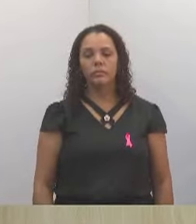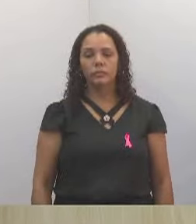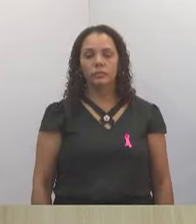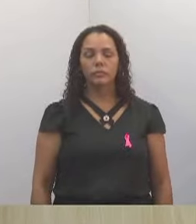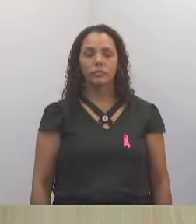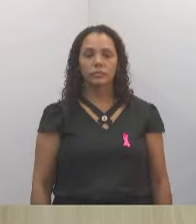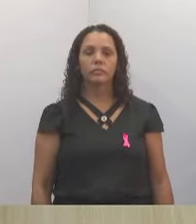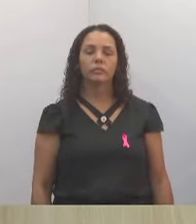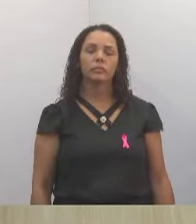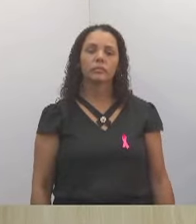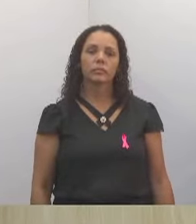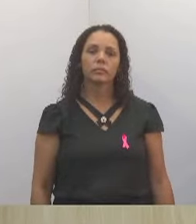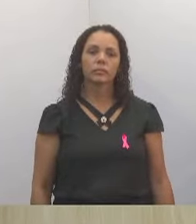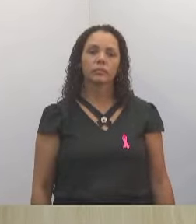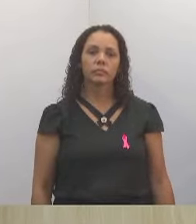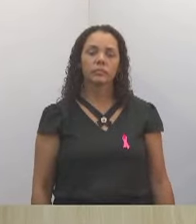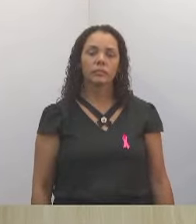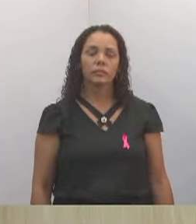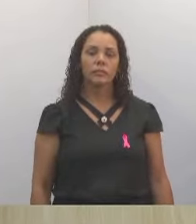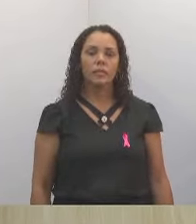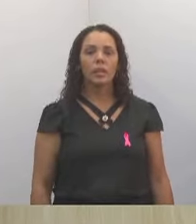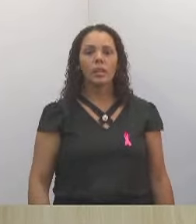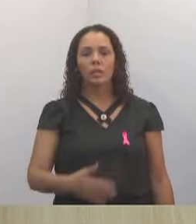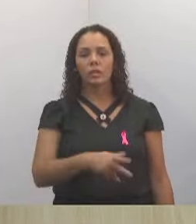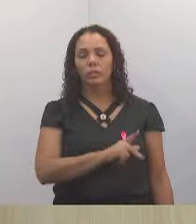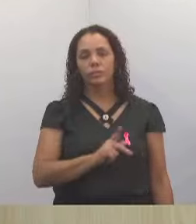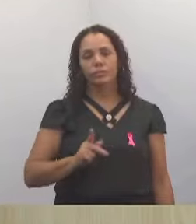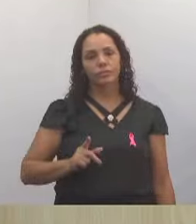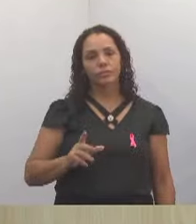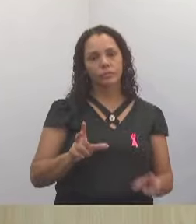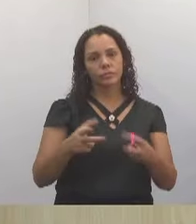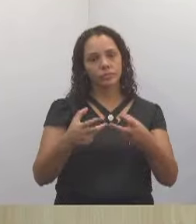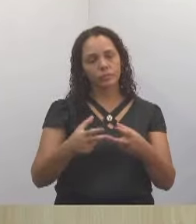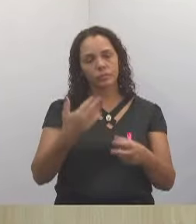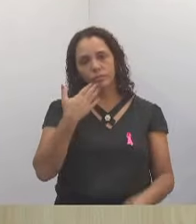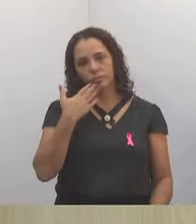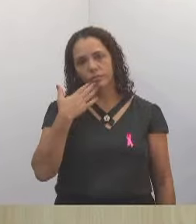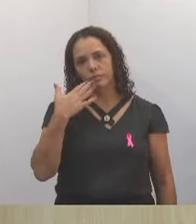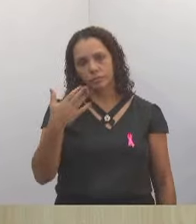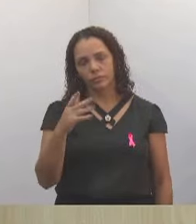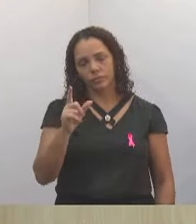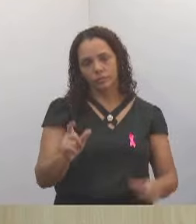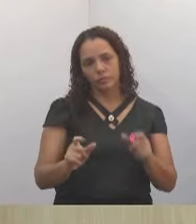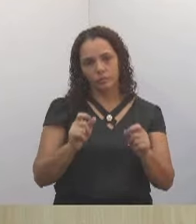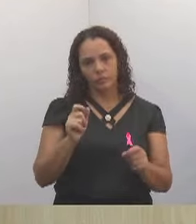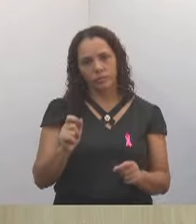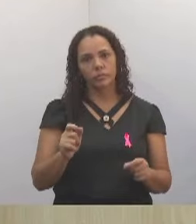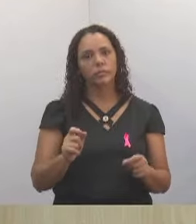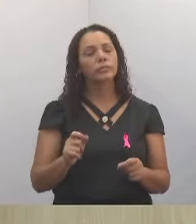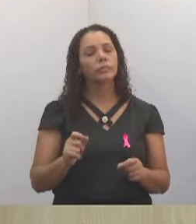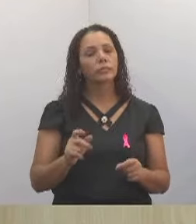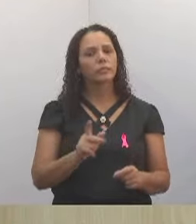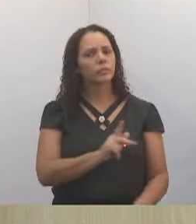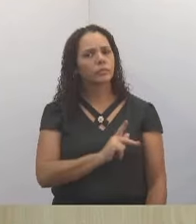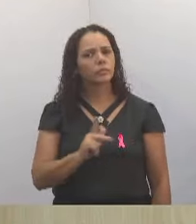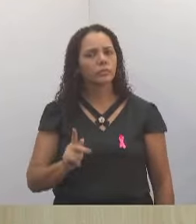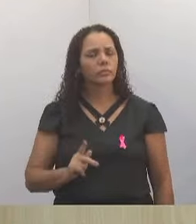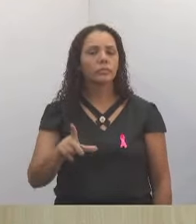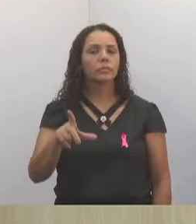Requeremos ao excelentíssimo senhor presidente da casa, ouvido e aprovado pela Igreja Plenária, cumpridas as